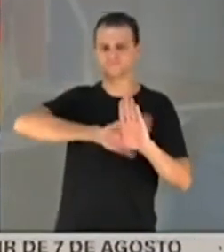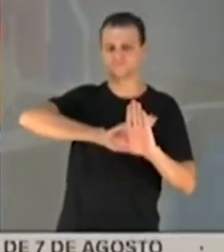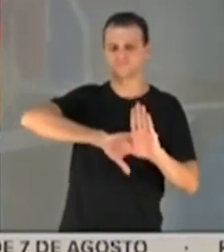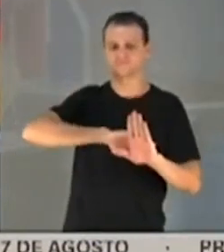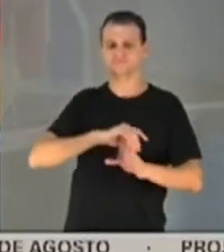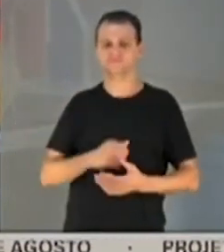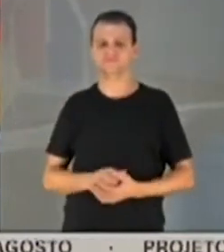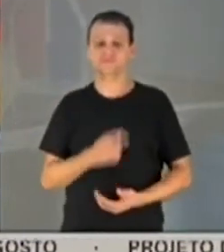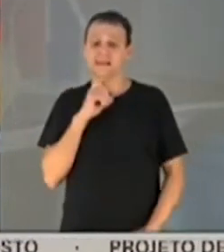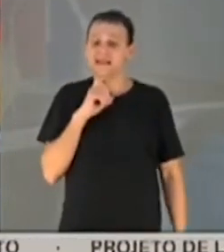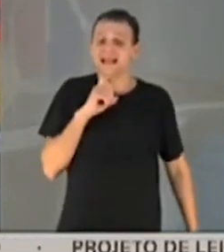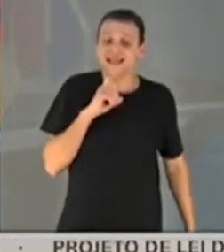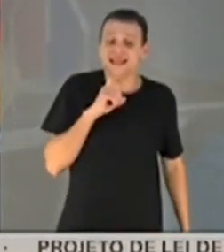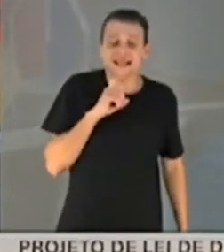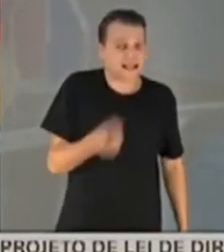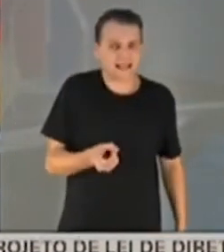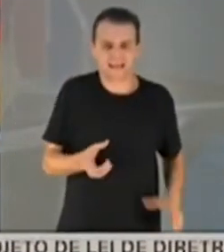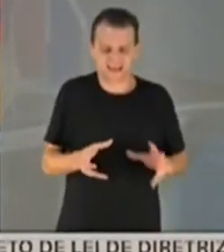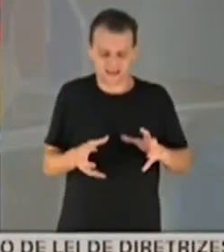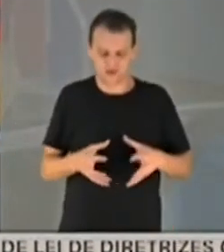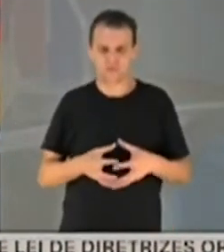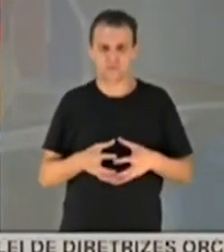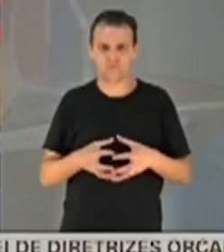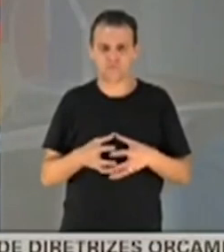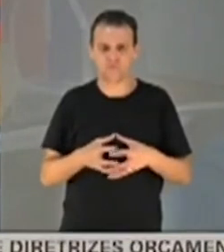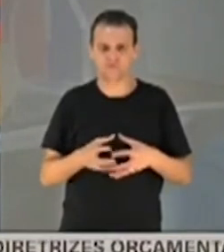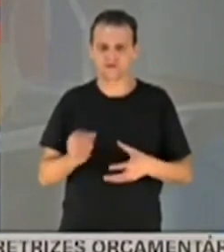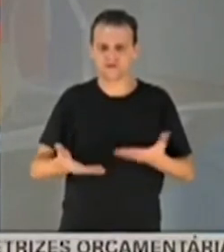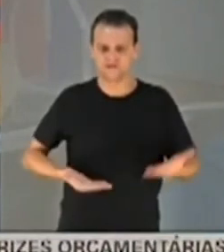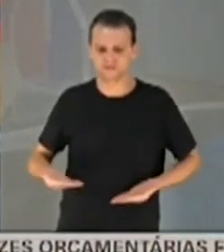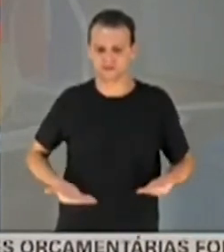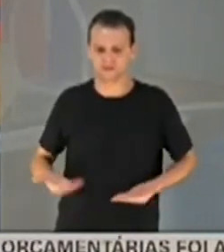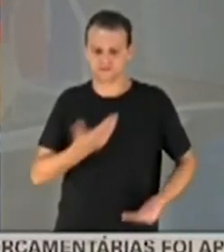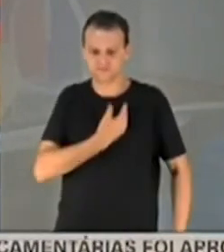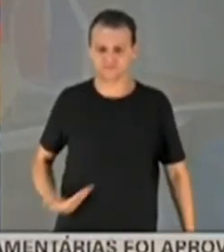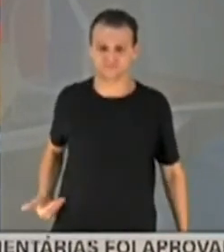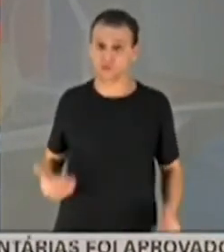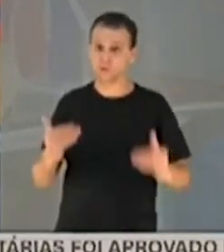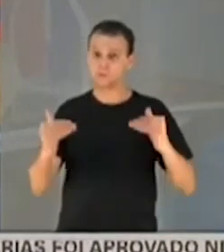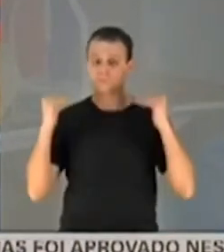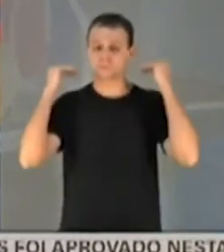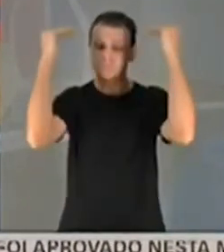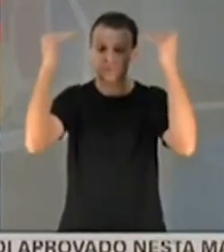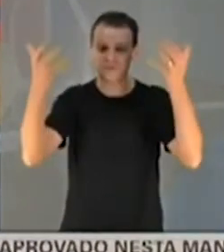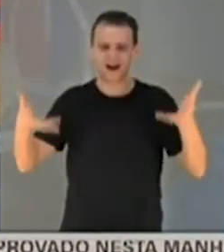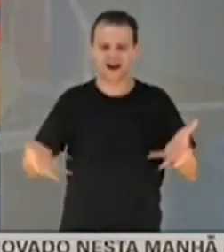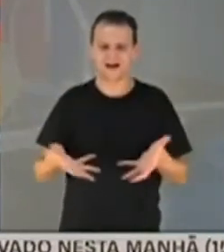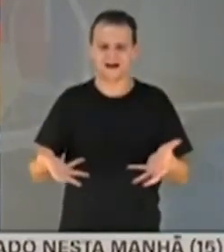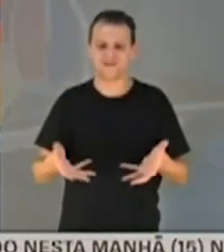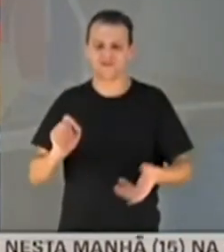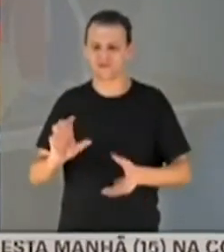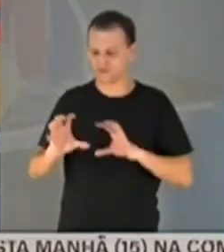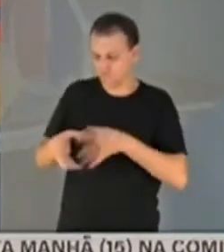lado, ninguém ali num grupo de servidores do mais alto escalão, agora envolvendo o